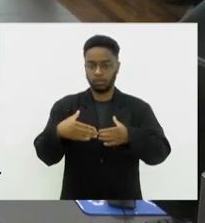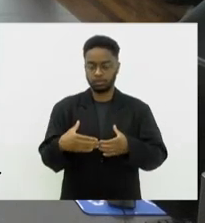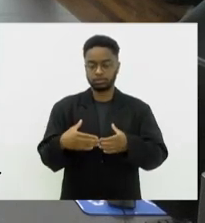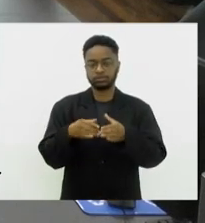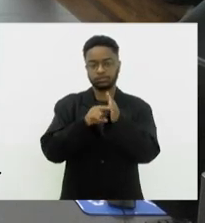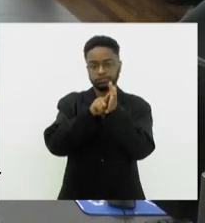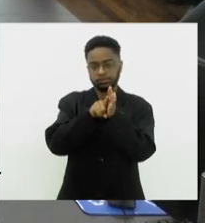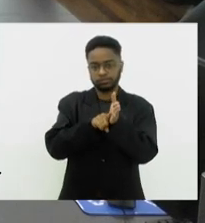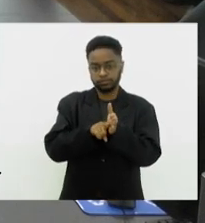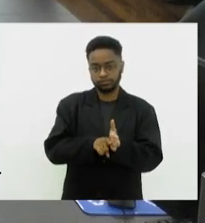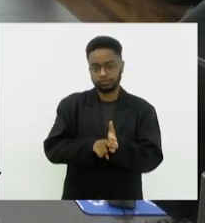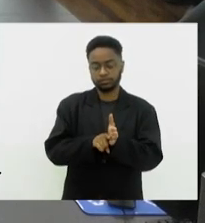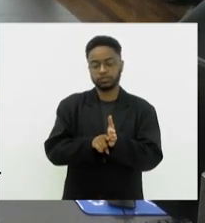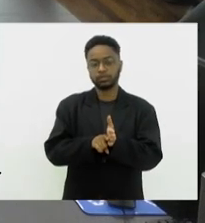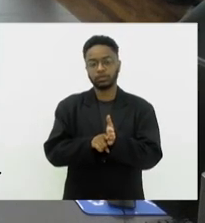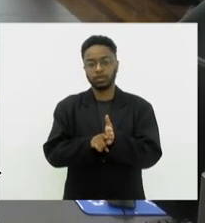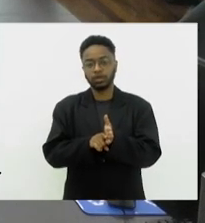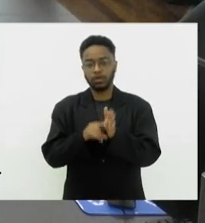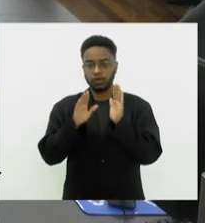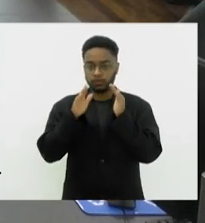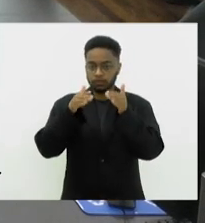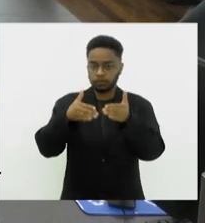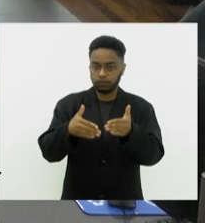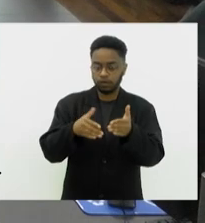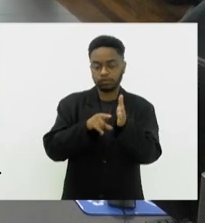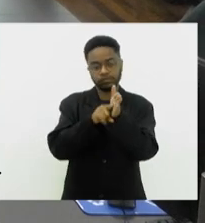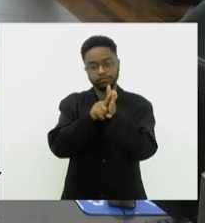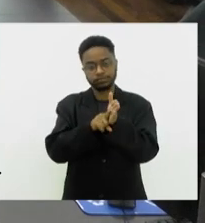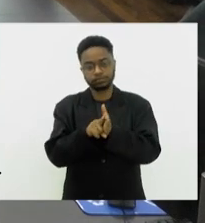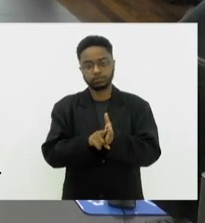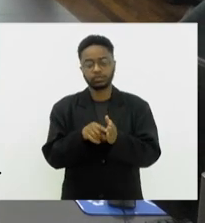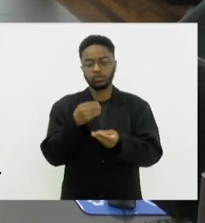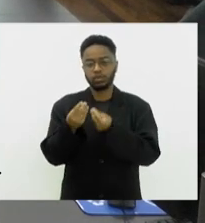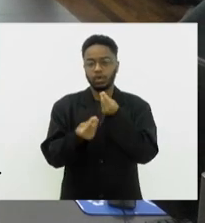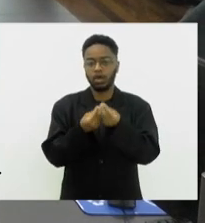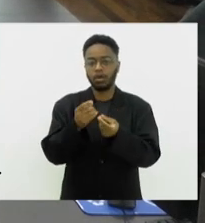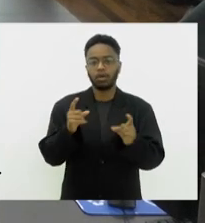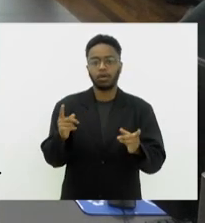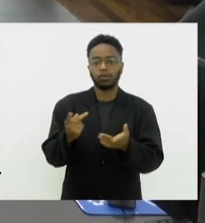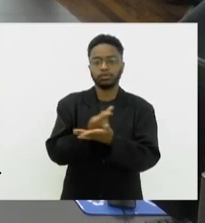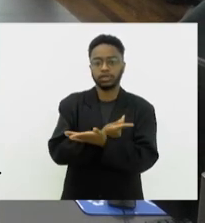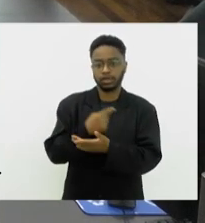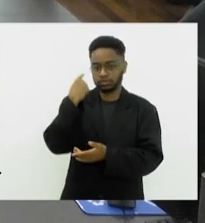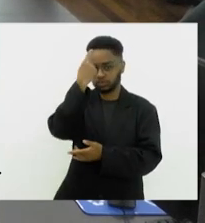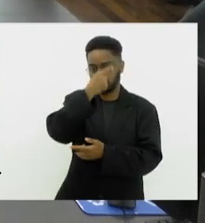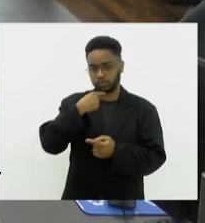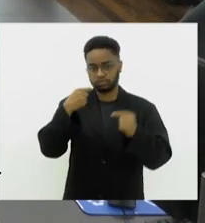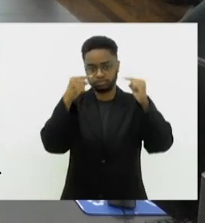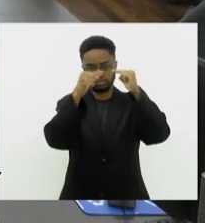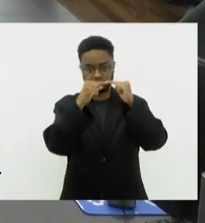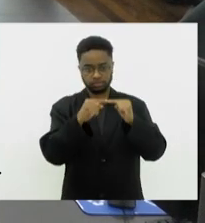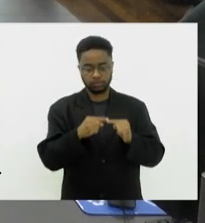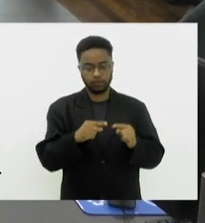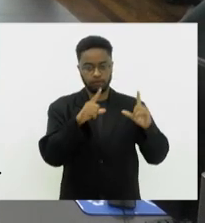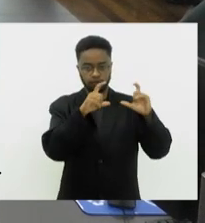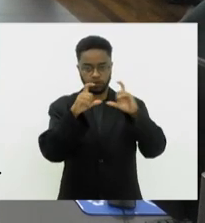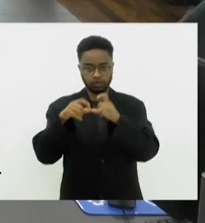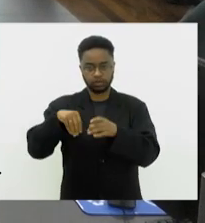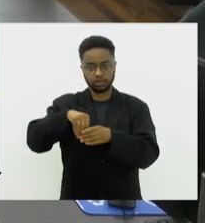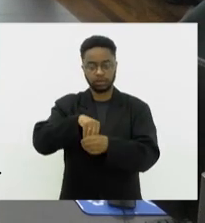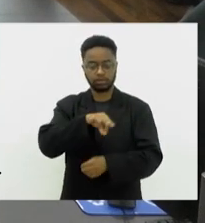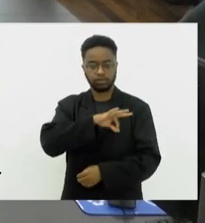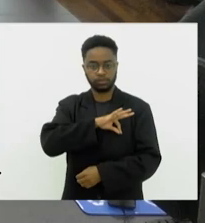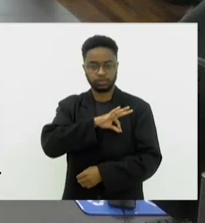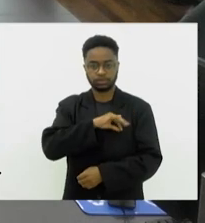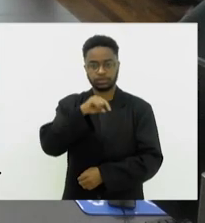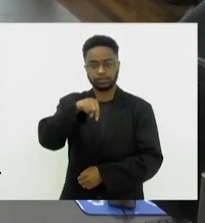de inquérito destinada a investigar a prática do de reconhecimento fotográfico realizado nas delegacias de polícia no âmbito